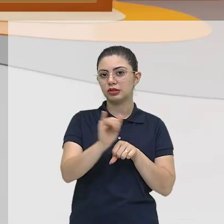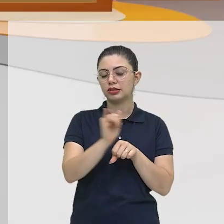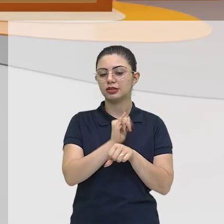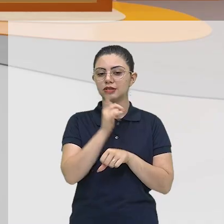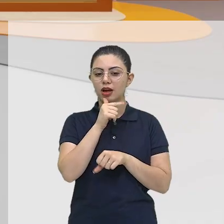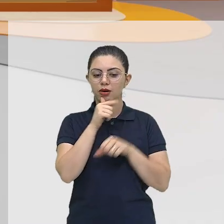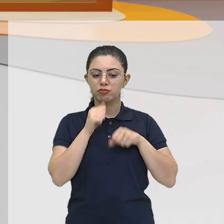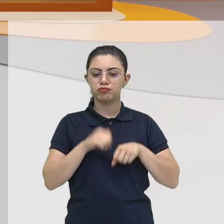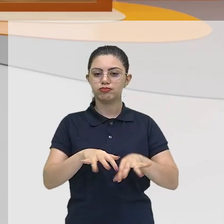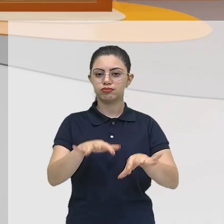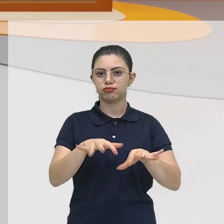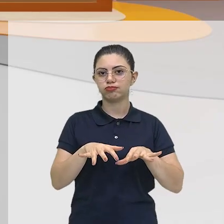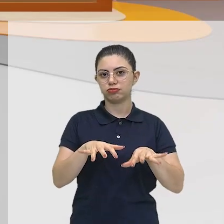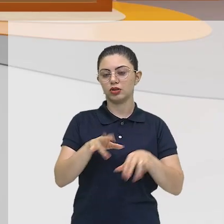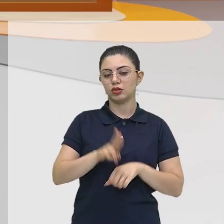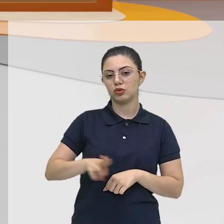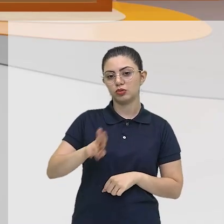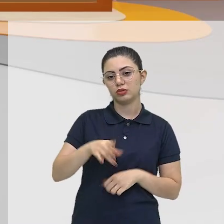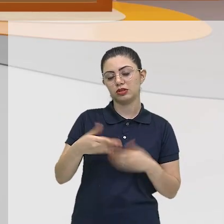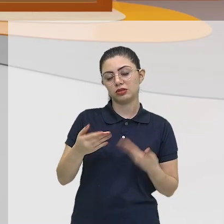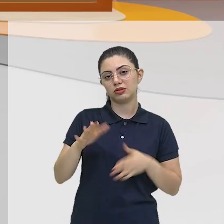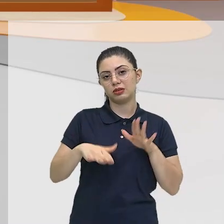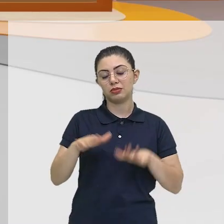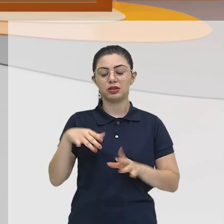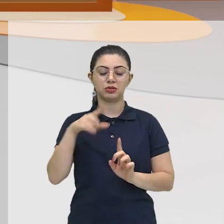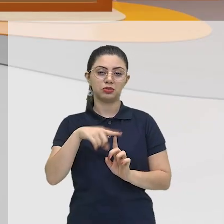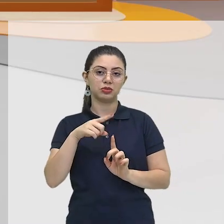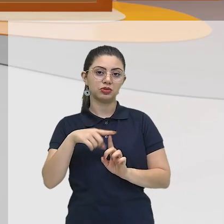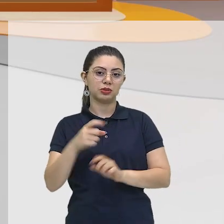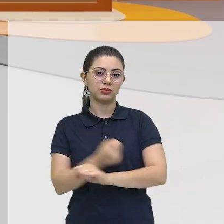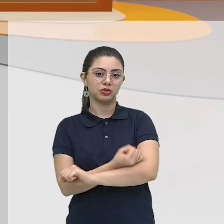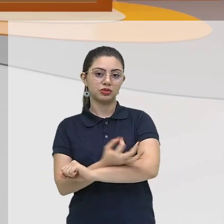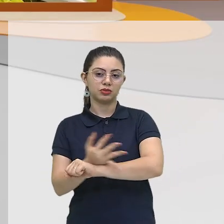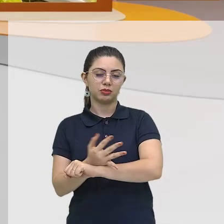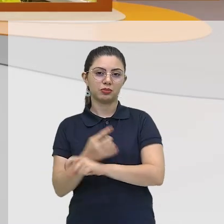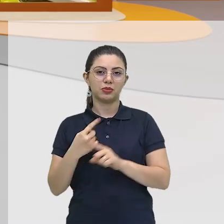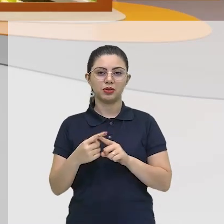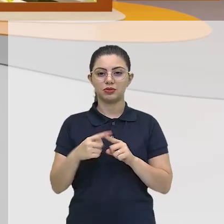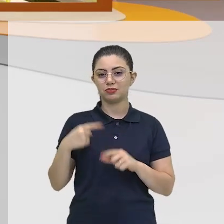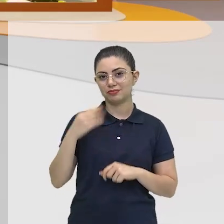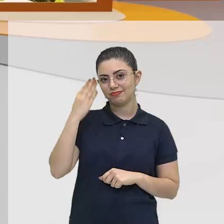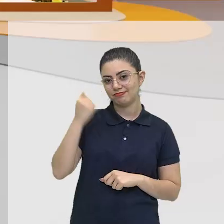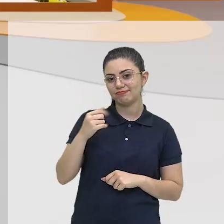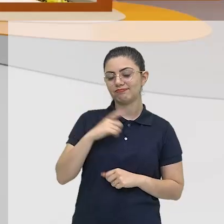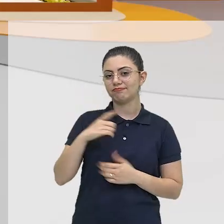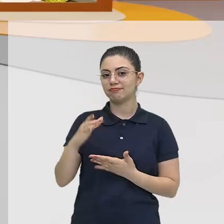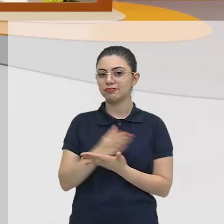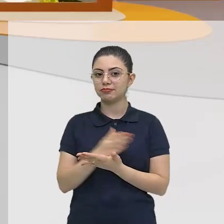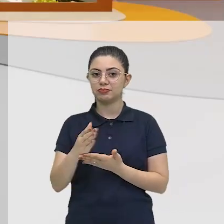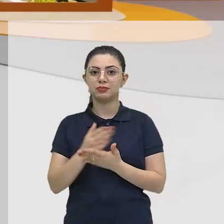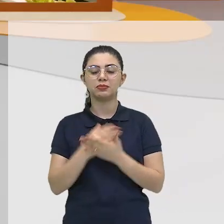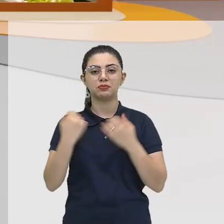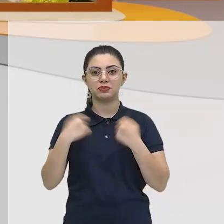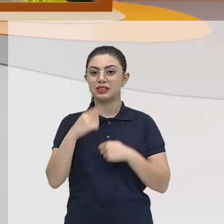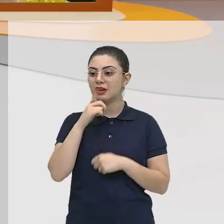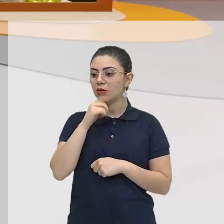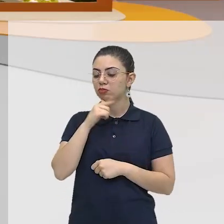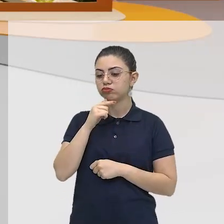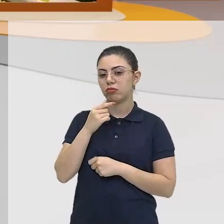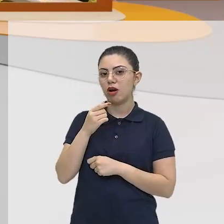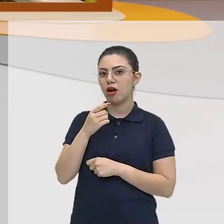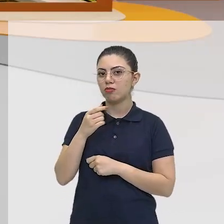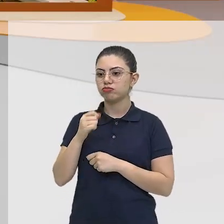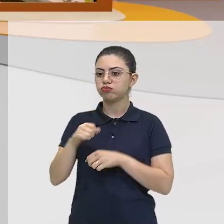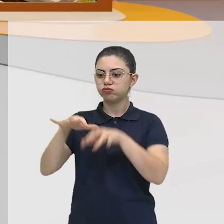acaba sendo utilizado e dependendo do tipo de vegetação. Porque a gente sabe que existe vegetação que precisa de muita água